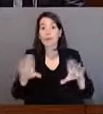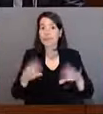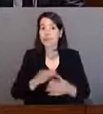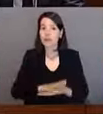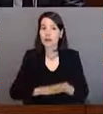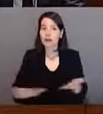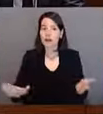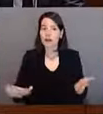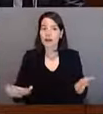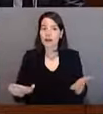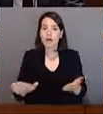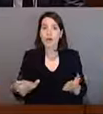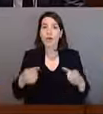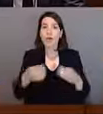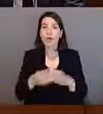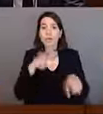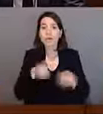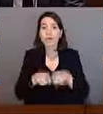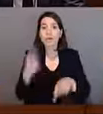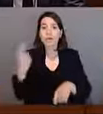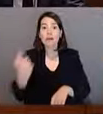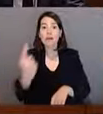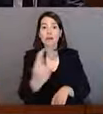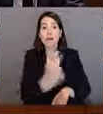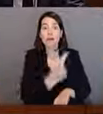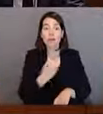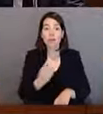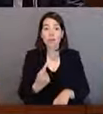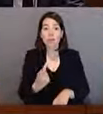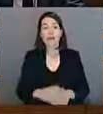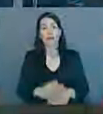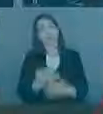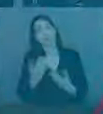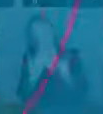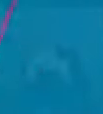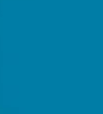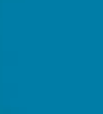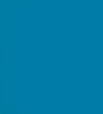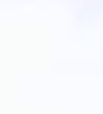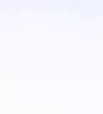porque é da grupo político. Muito obrigada. Foi então desconhecimento meu. Muito obrigada. Pronto.